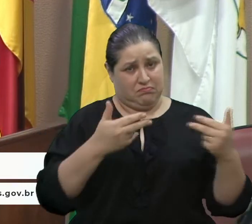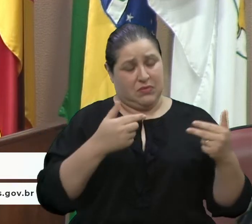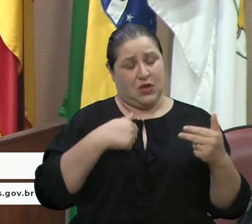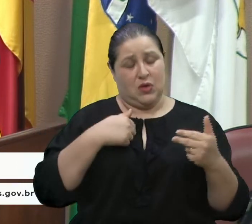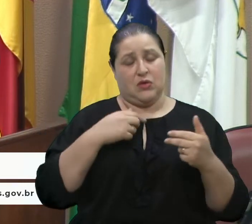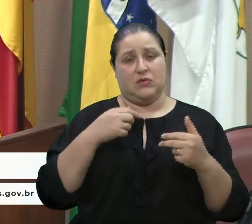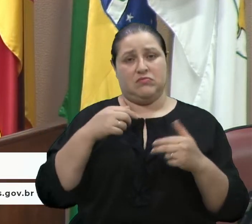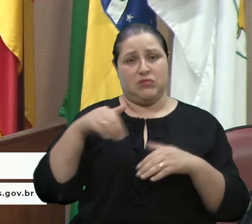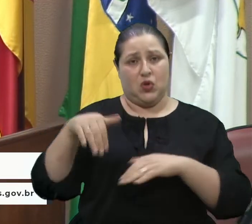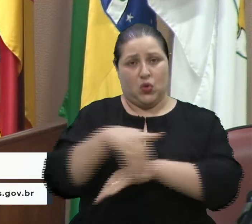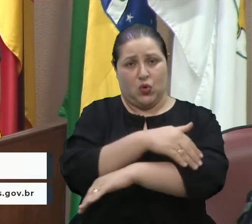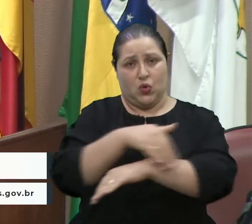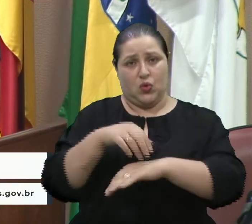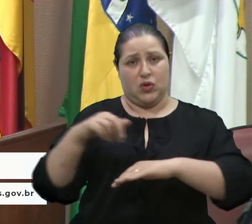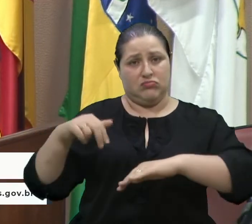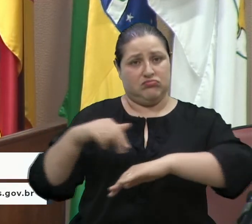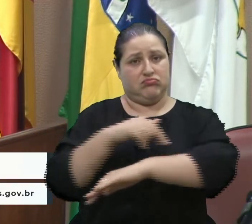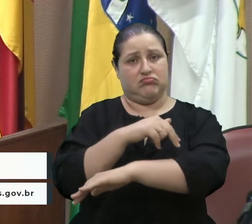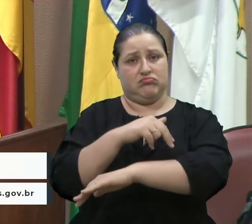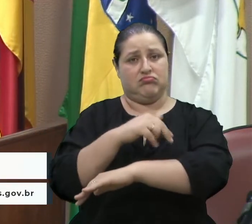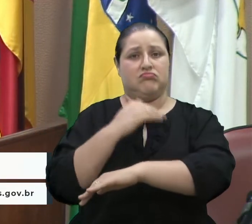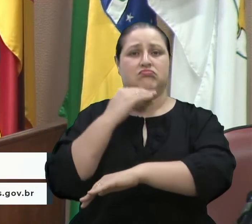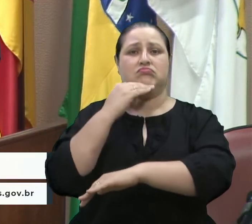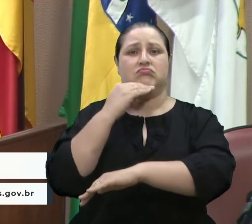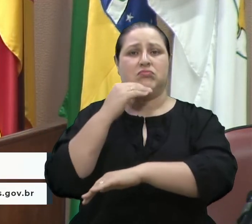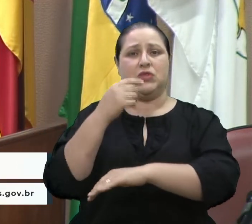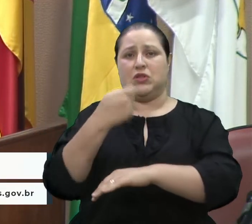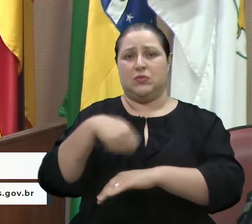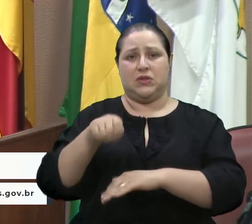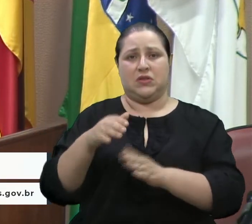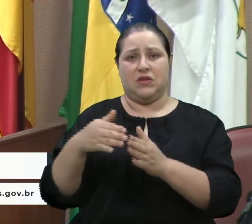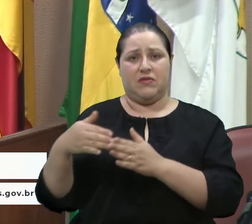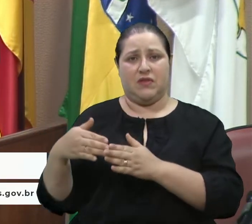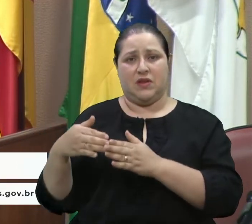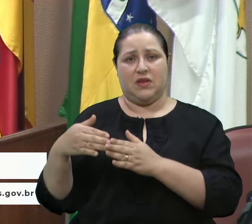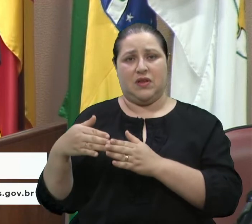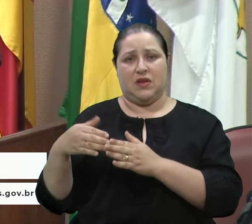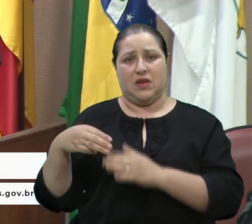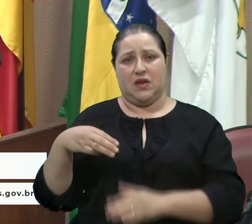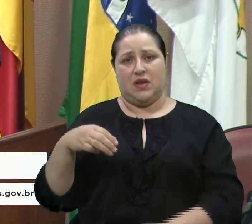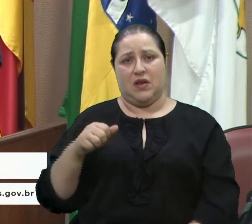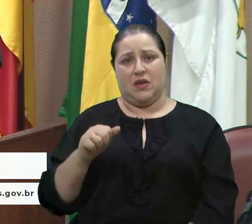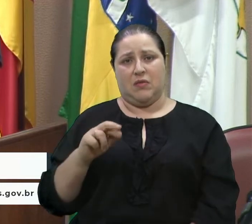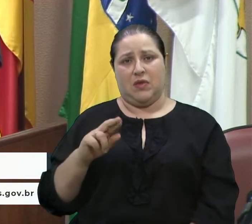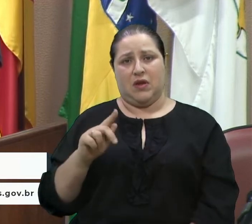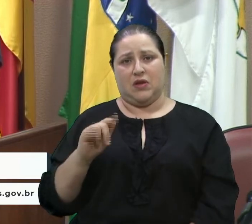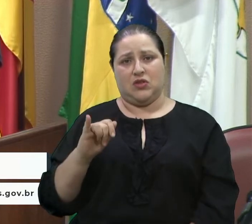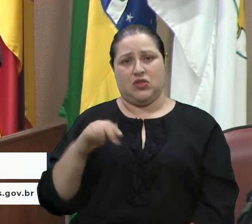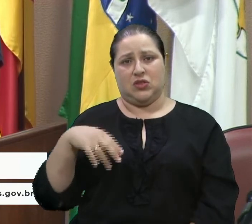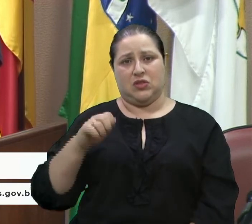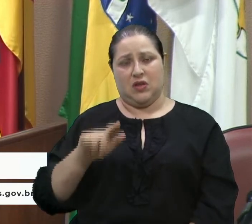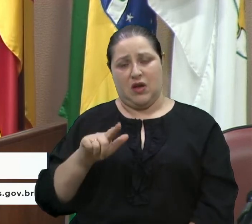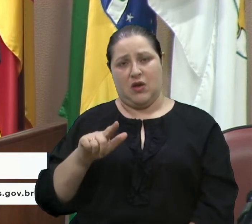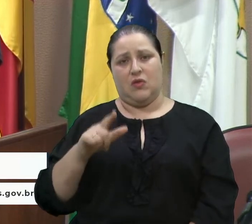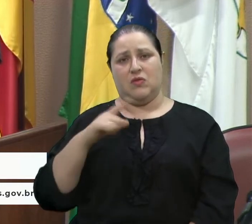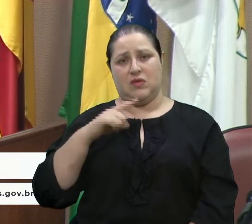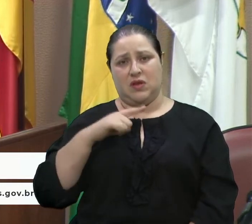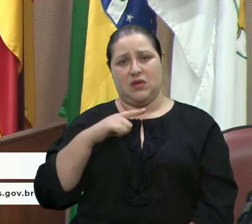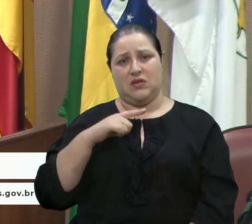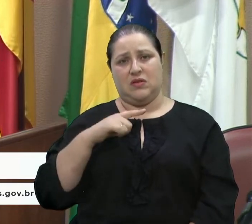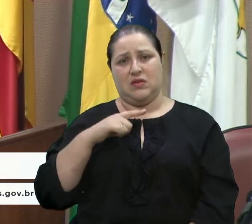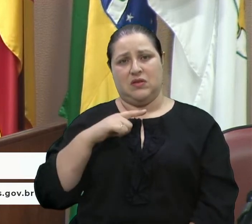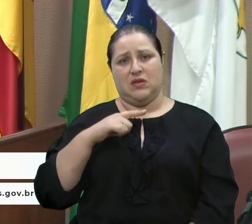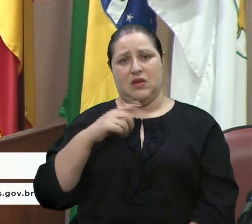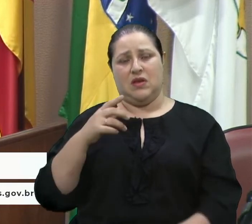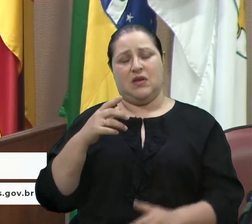não preciso defender marginal concorrendo à presidência da República. Aliás, vereador Lucas, eu acho que o senhor é muito maior do que